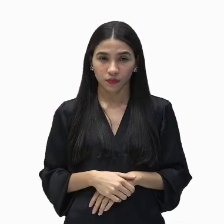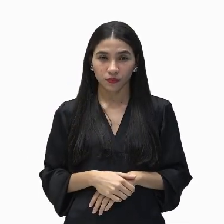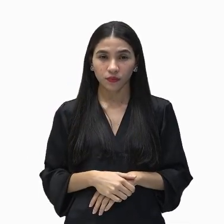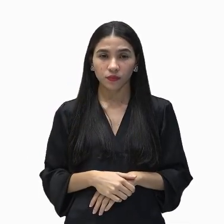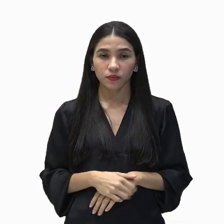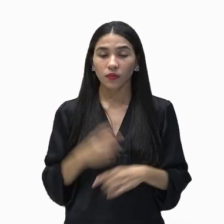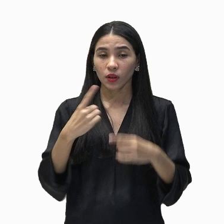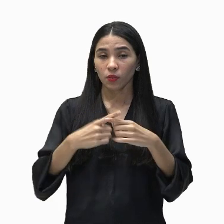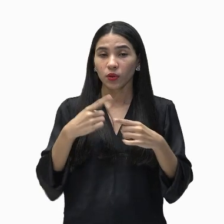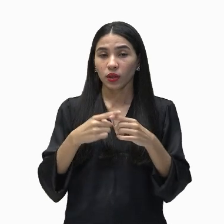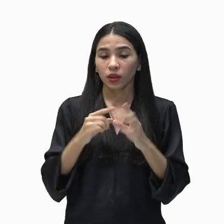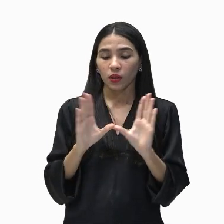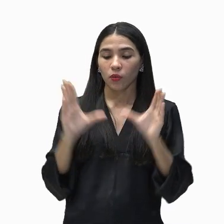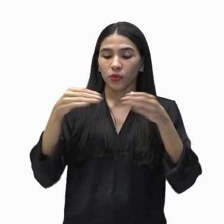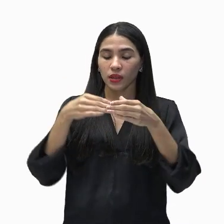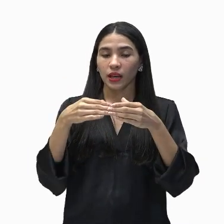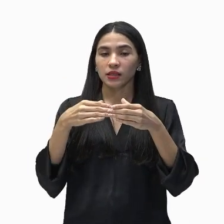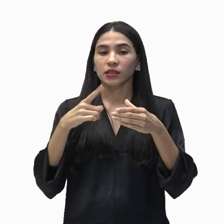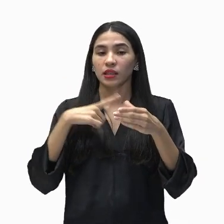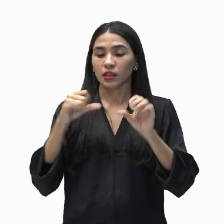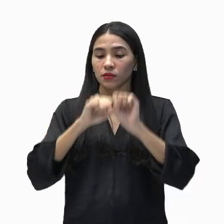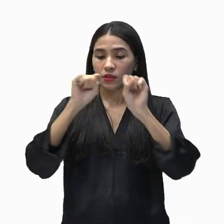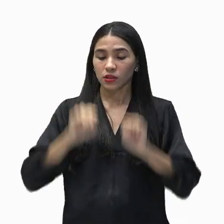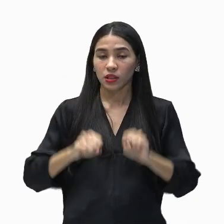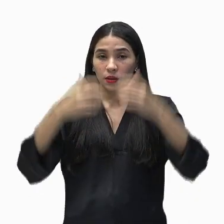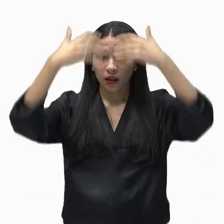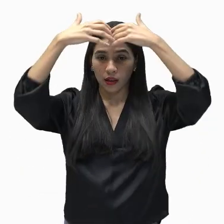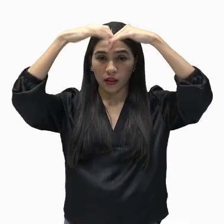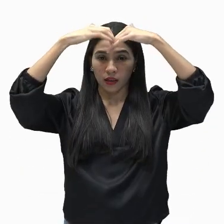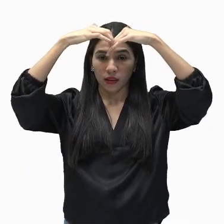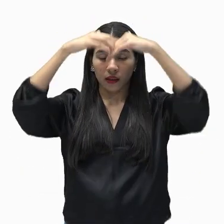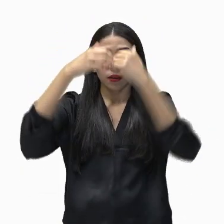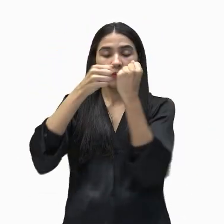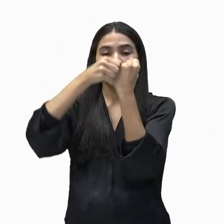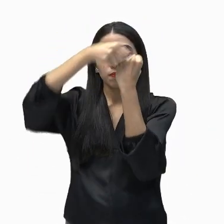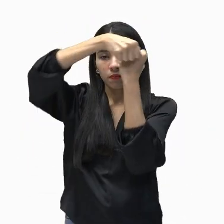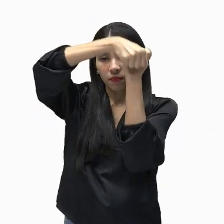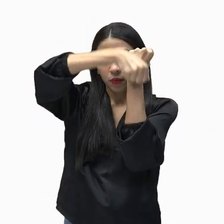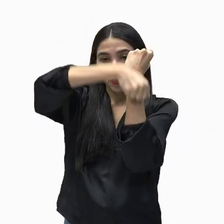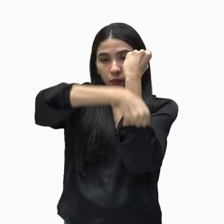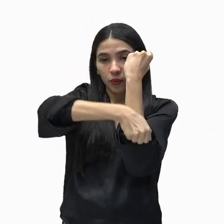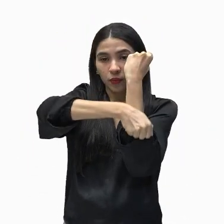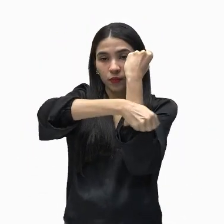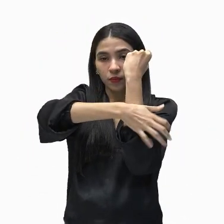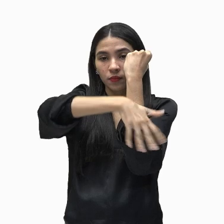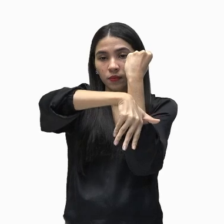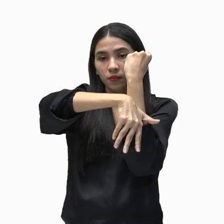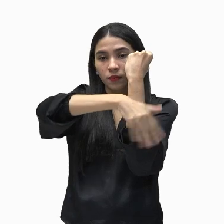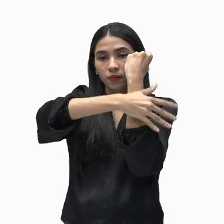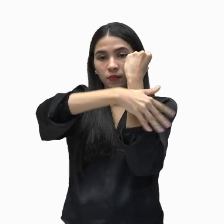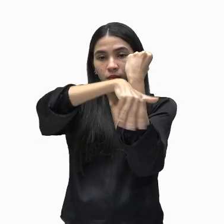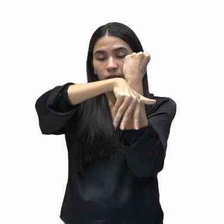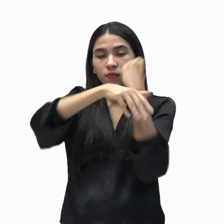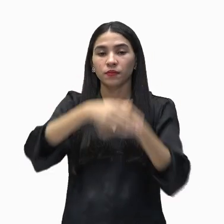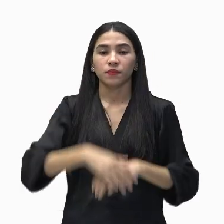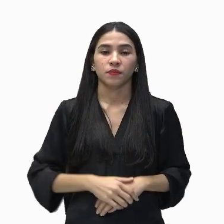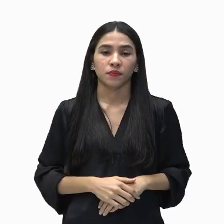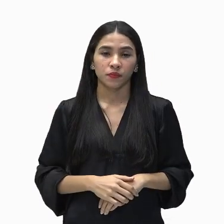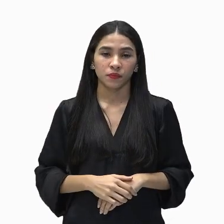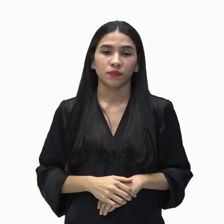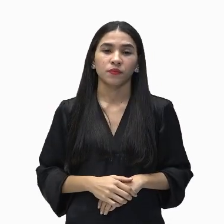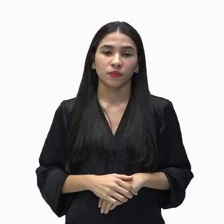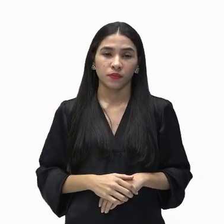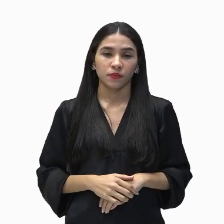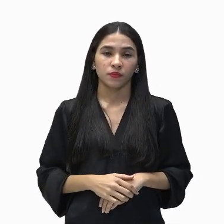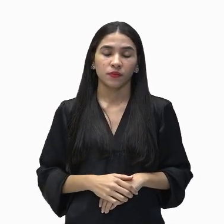seres vivos possuem um sistema nervoso completo, complexo, bem desenvolvido. Isso é superiores, né? Para dar